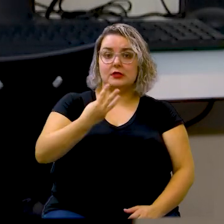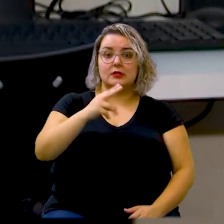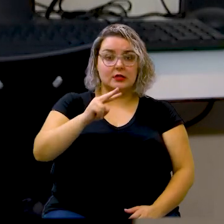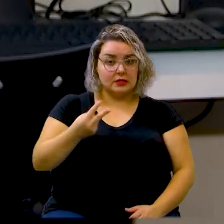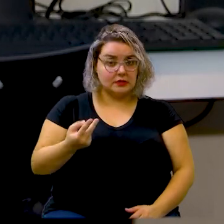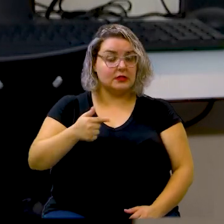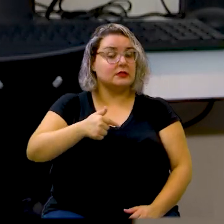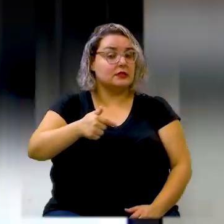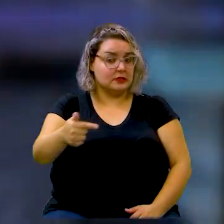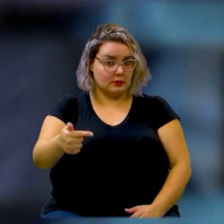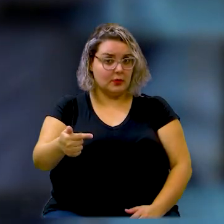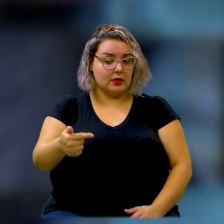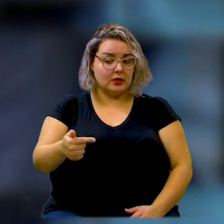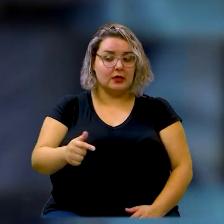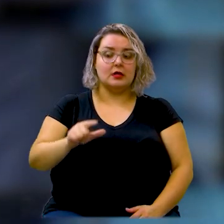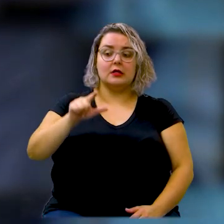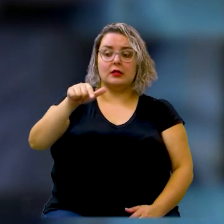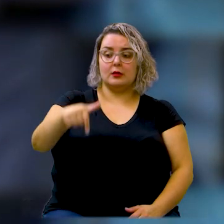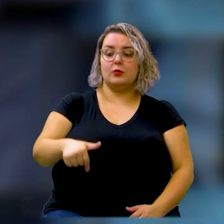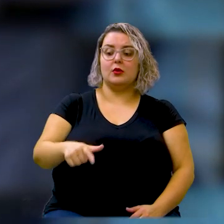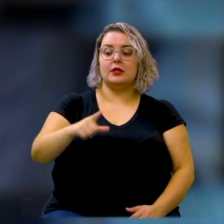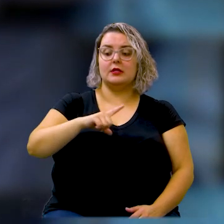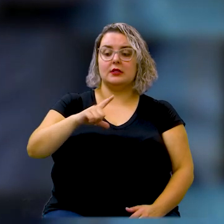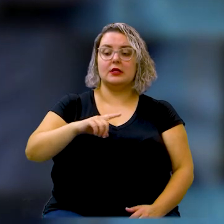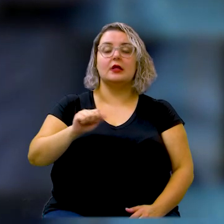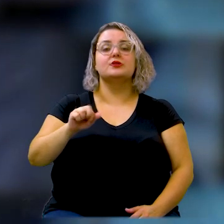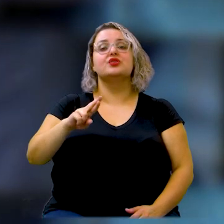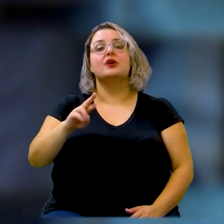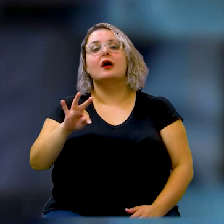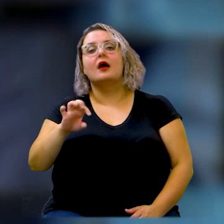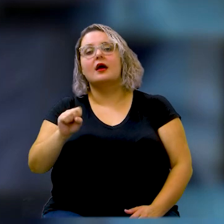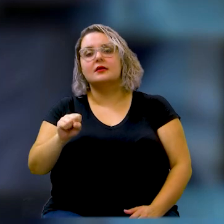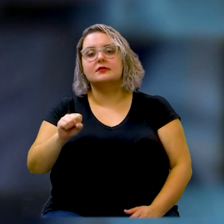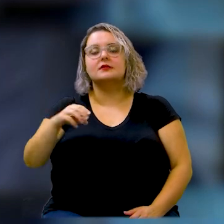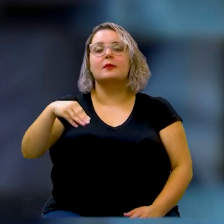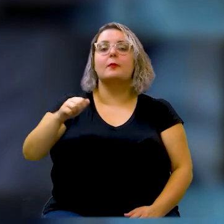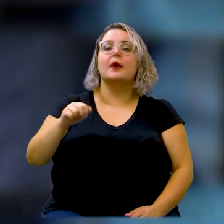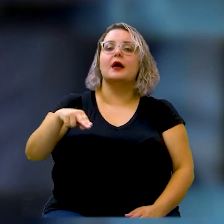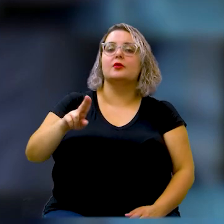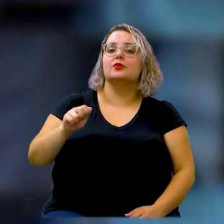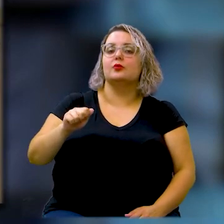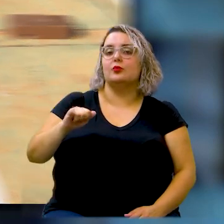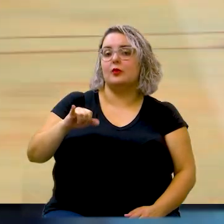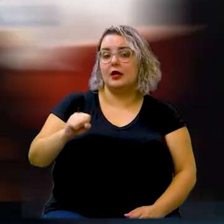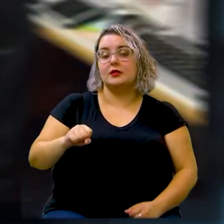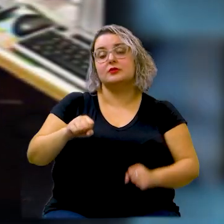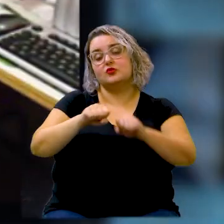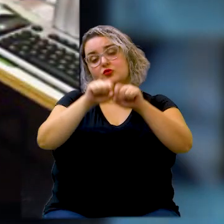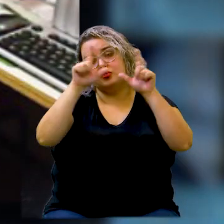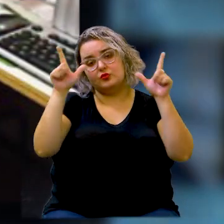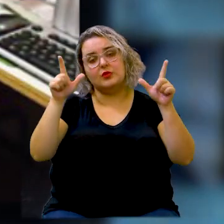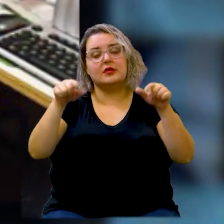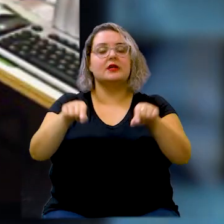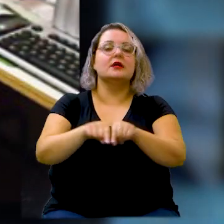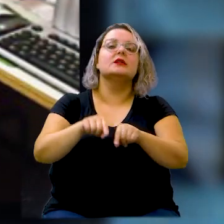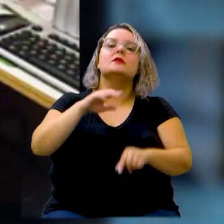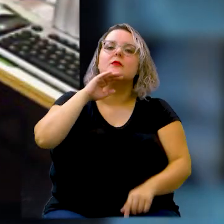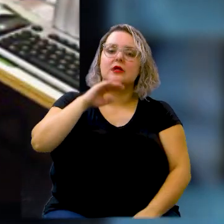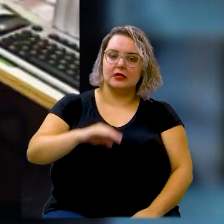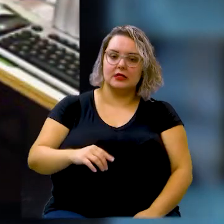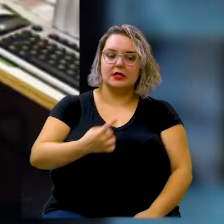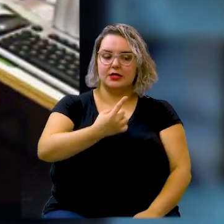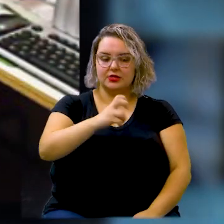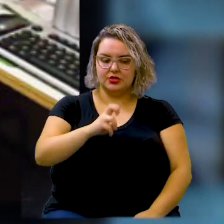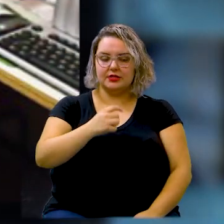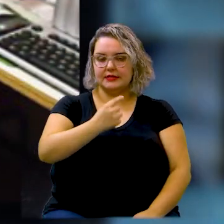por semana. E nós temos o grupo de artes manuais, são 2 turmas de artes manuais, uma de manhã e uma tarde, um grupo de 15 em